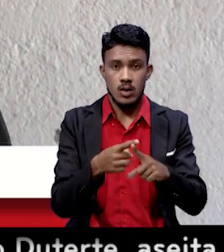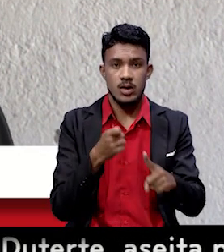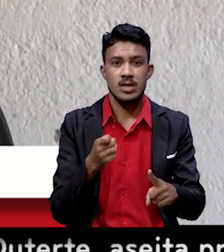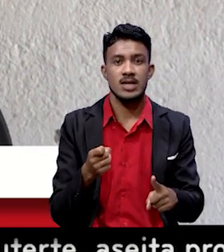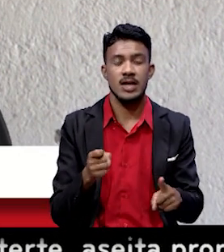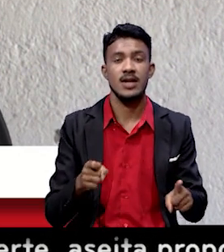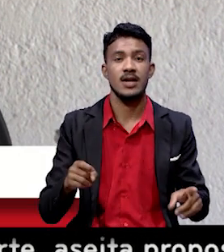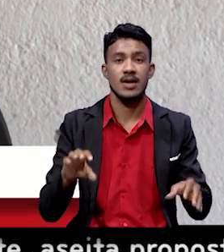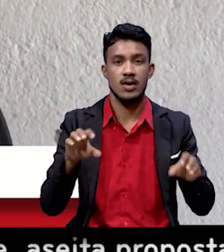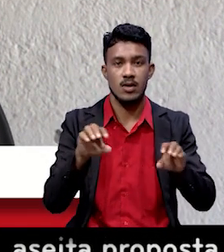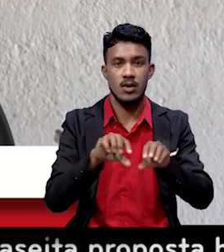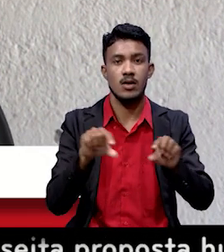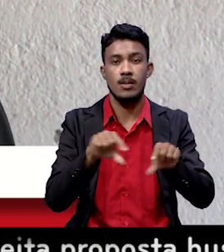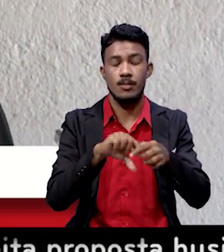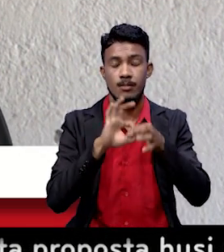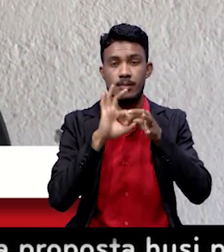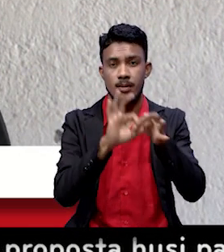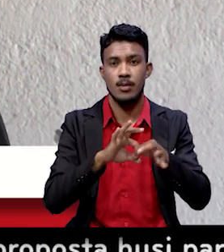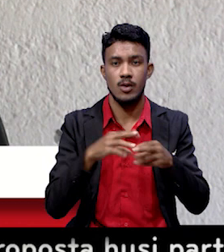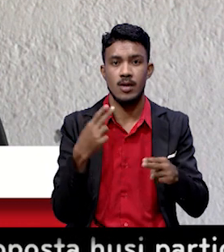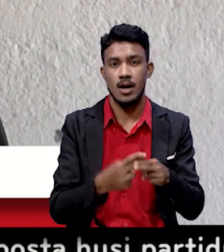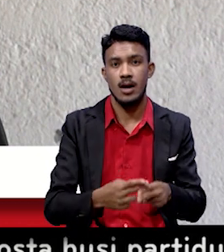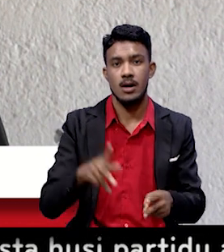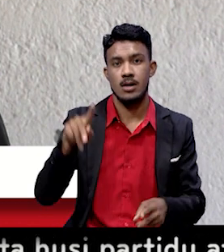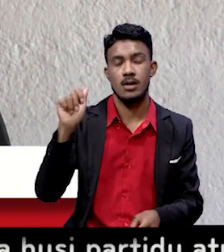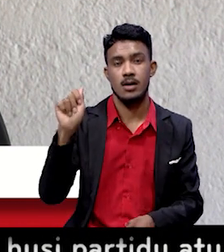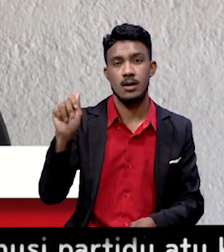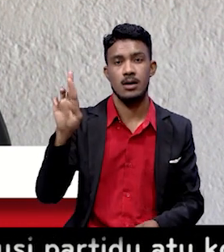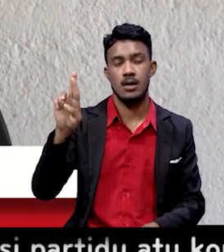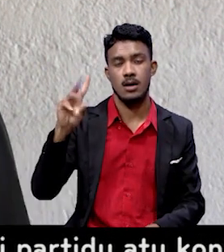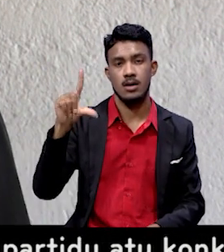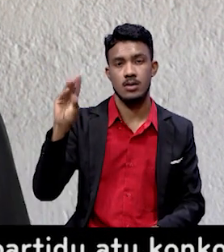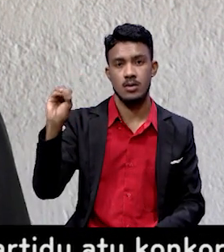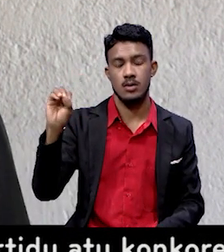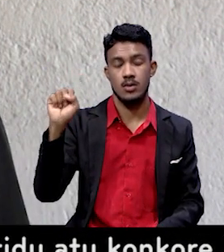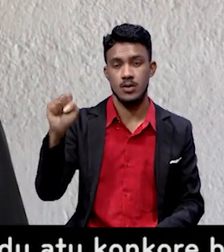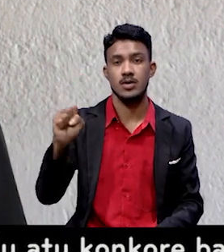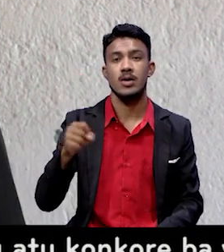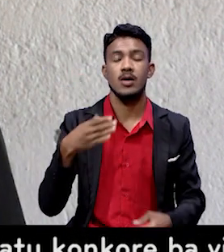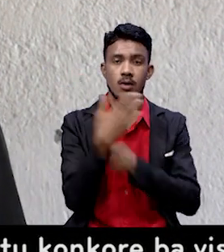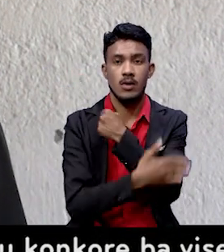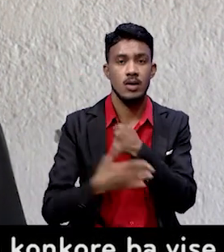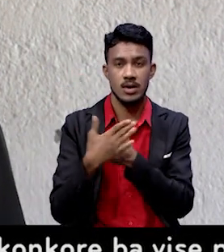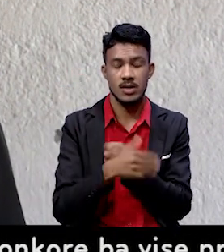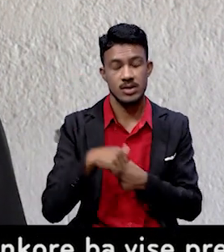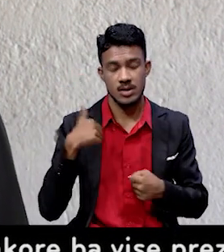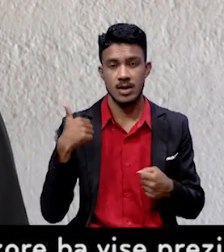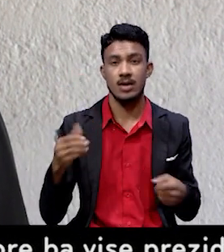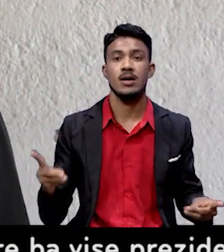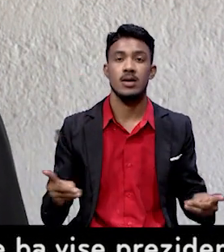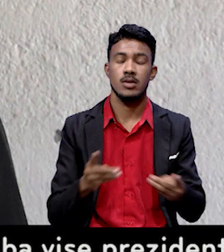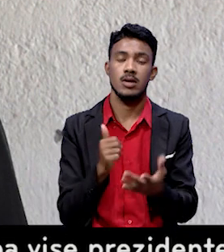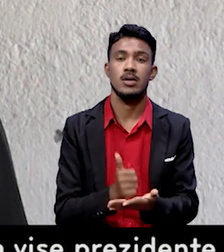Carlos Gaspar, o Retandalan, o nosso maluco seria em Lisboa, ajuda para tu bele, o